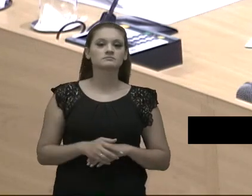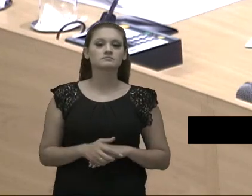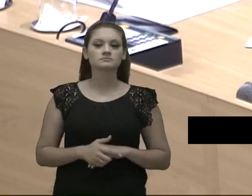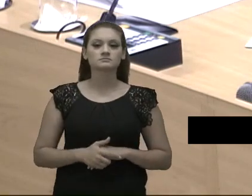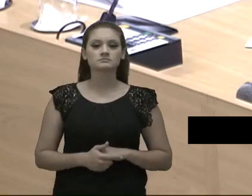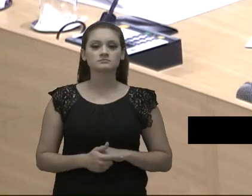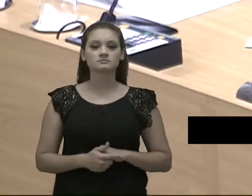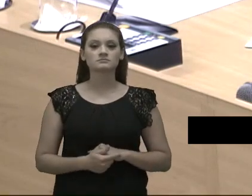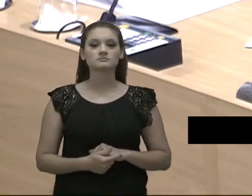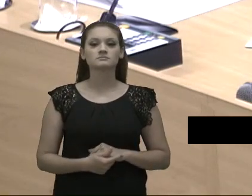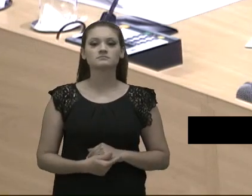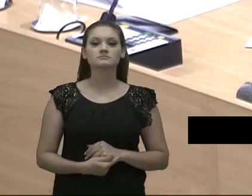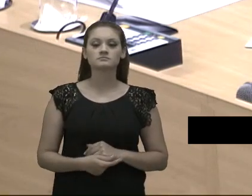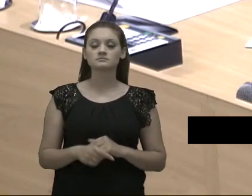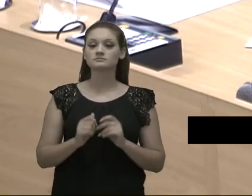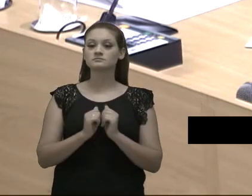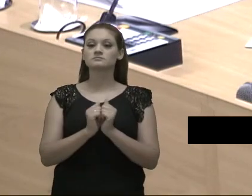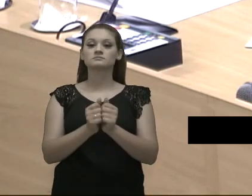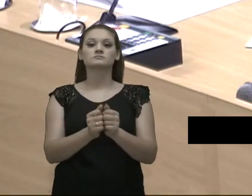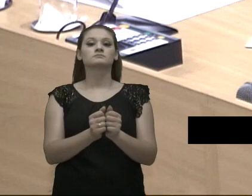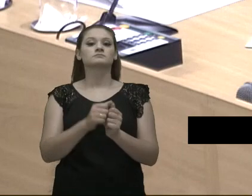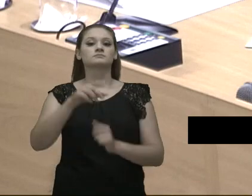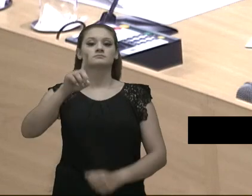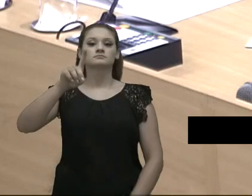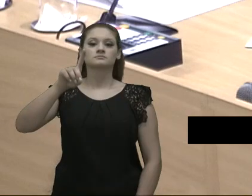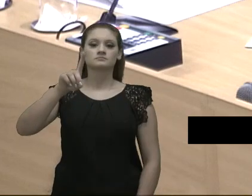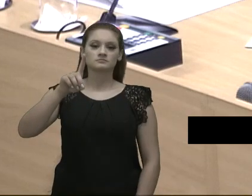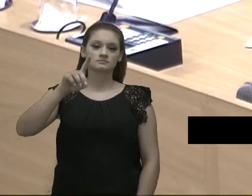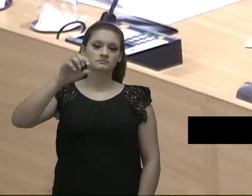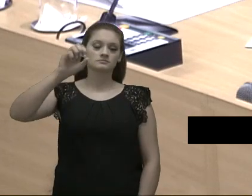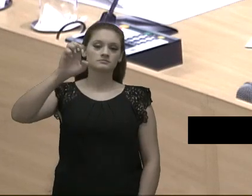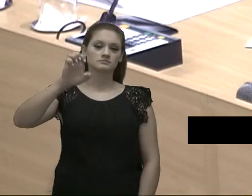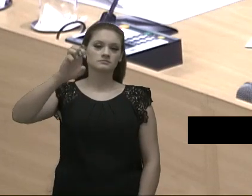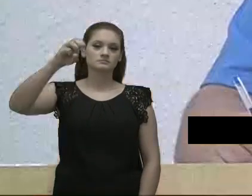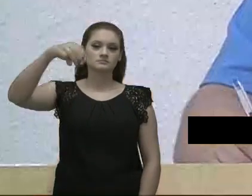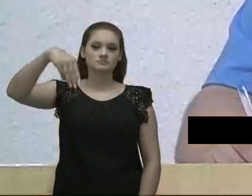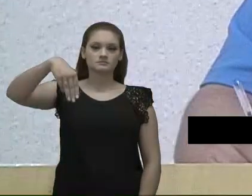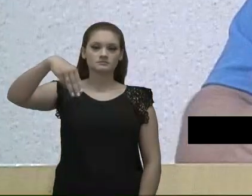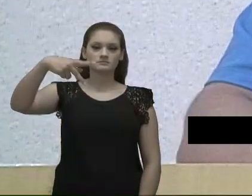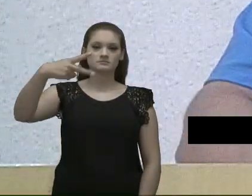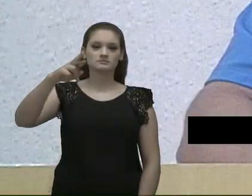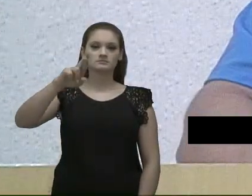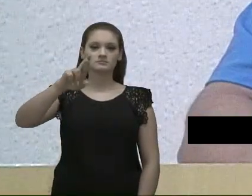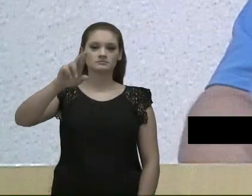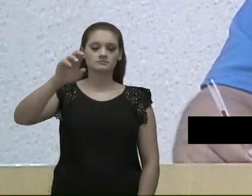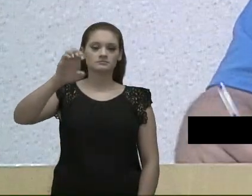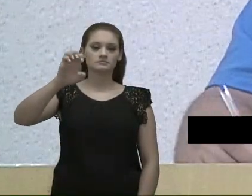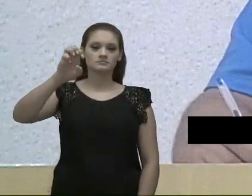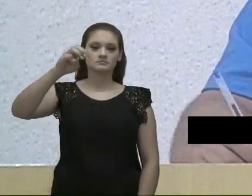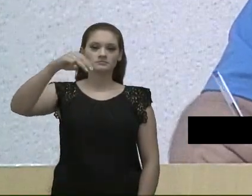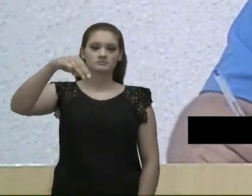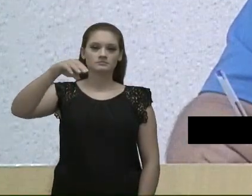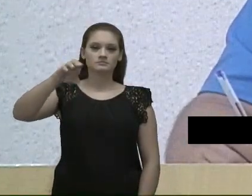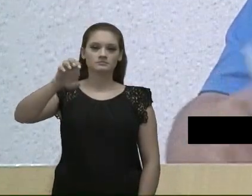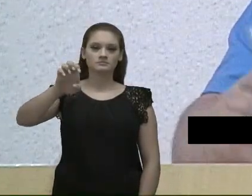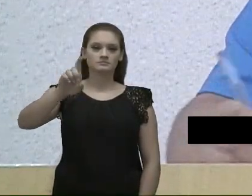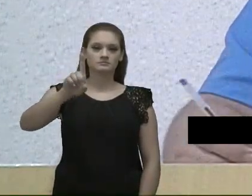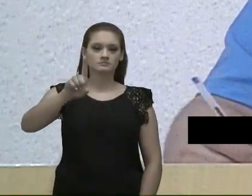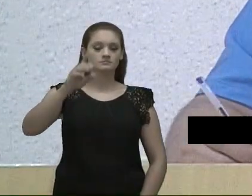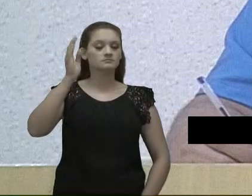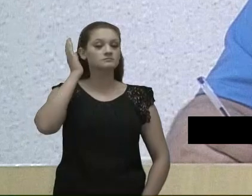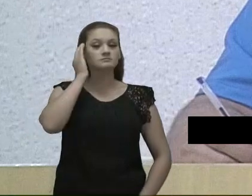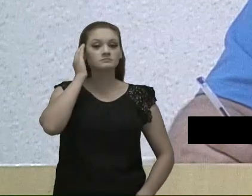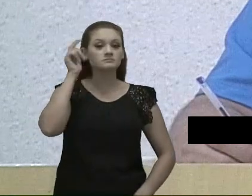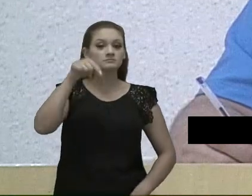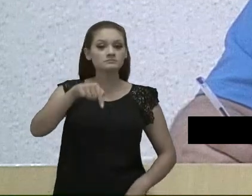Isso, Empremed com D mudo no final. Você saberia me dizer se é a mesma empresa que vai assumir aqui em